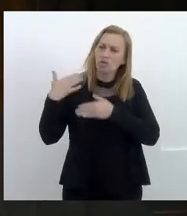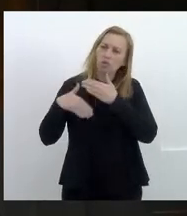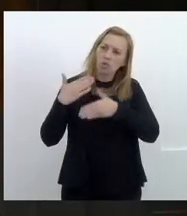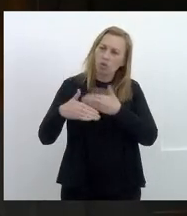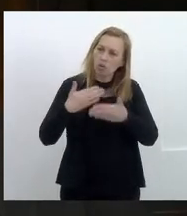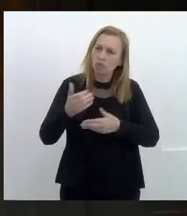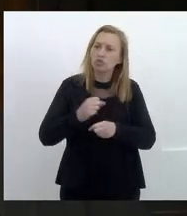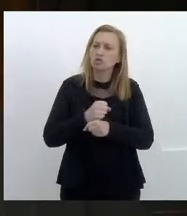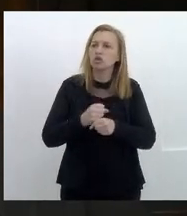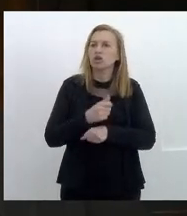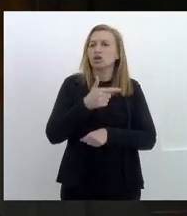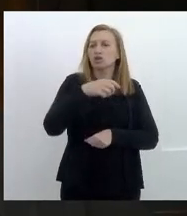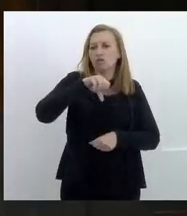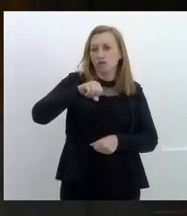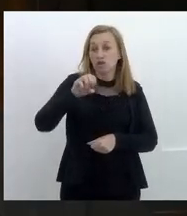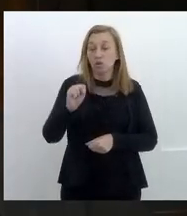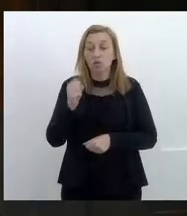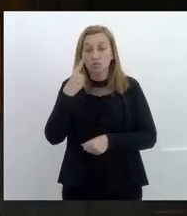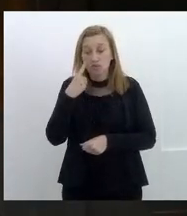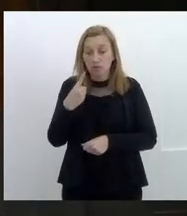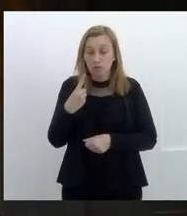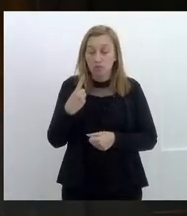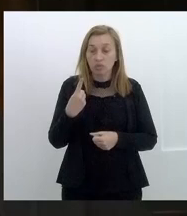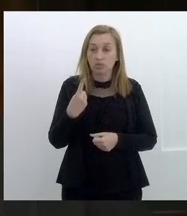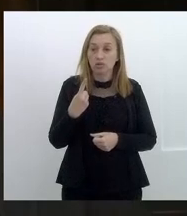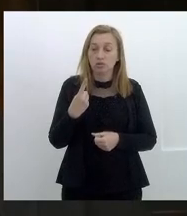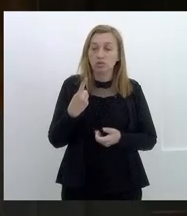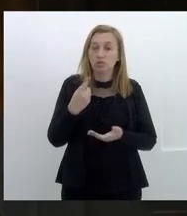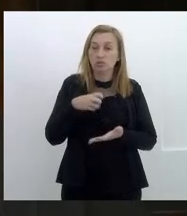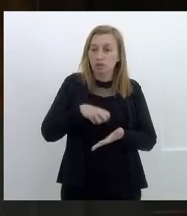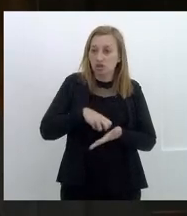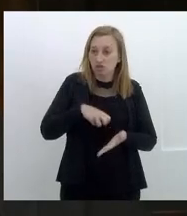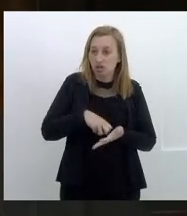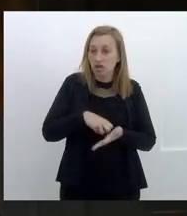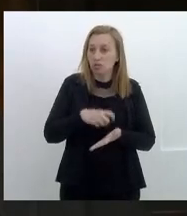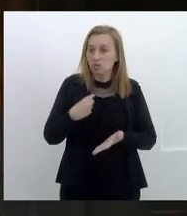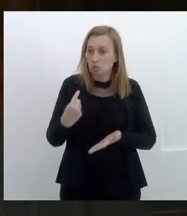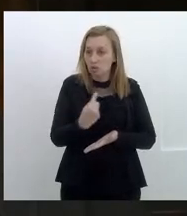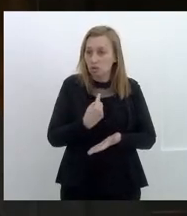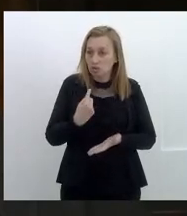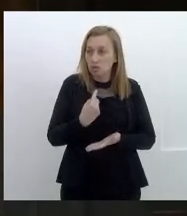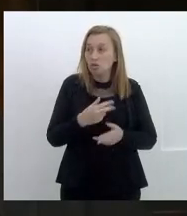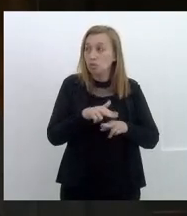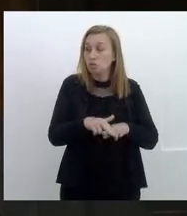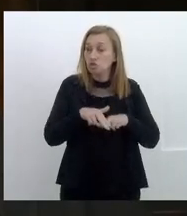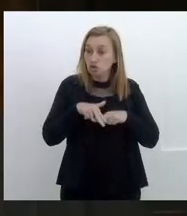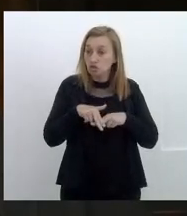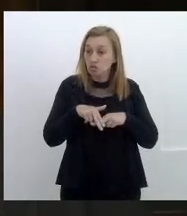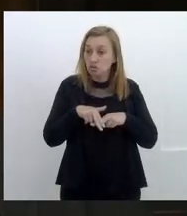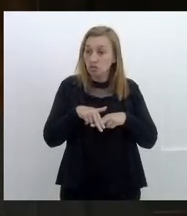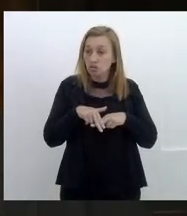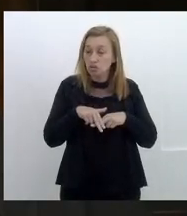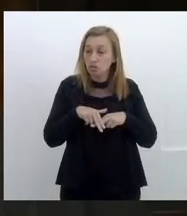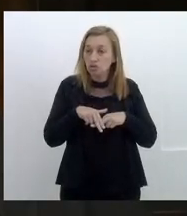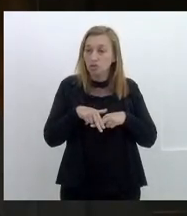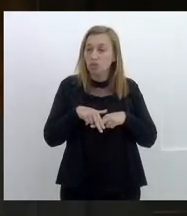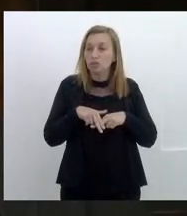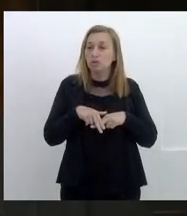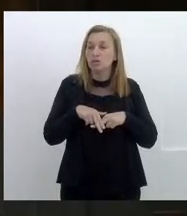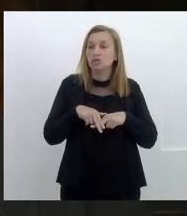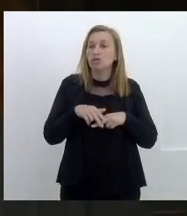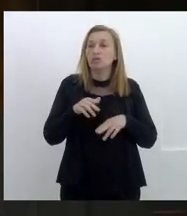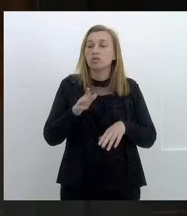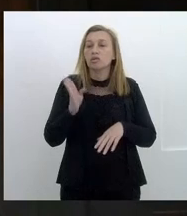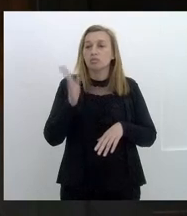dos anos desde 98 vemos vemos vemos sendo apenados por conta de mais